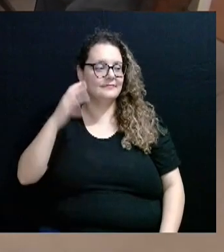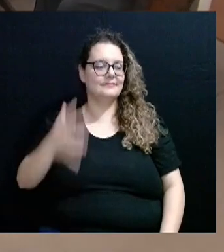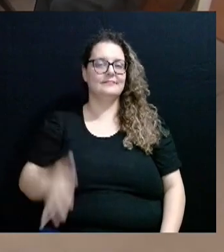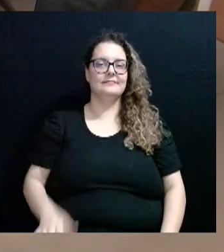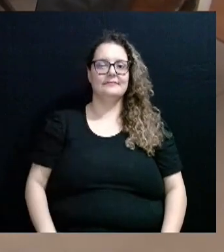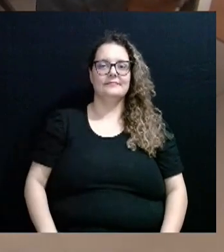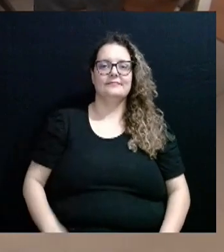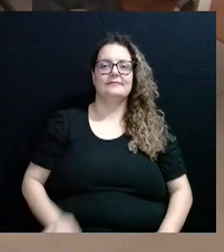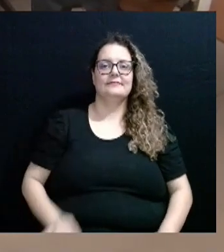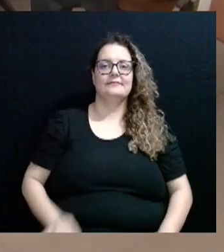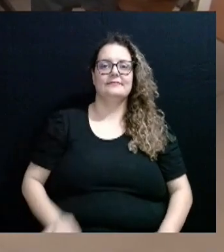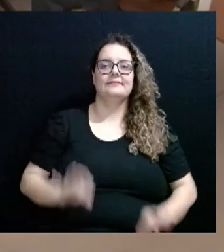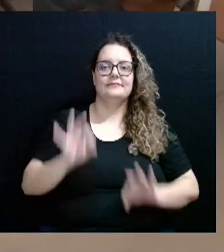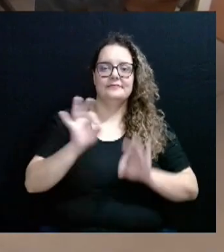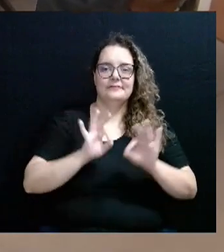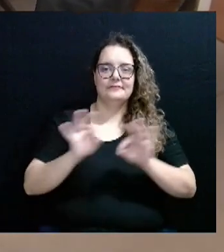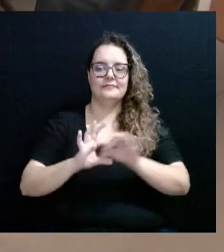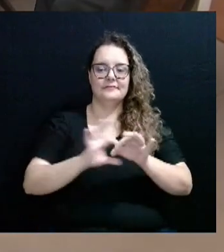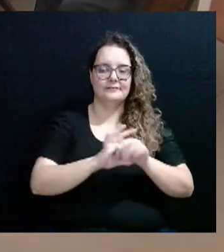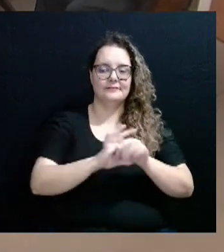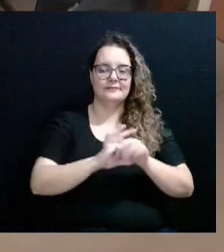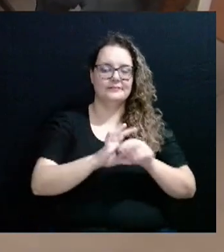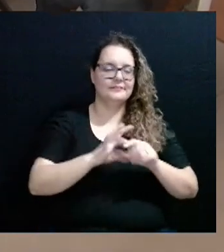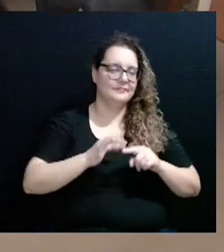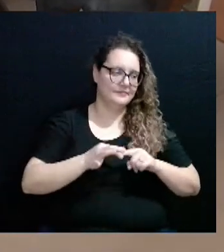projeto das conexões periféricas.